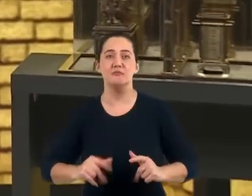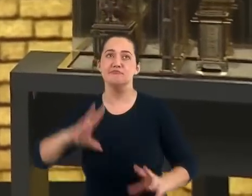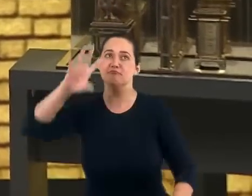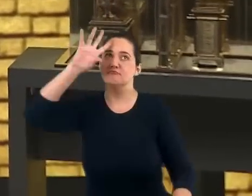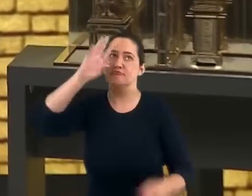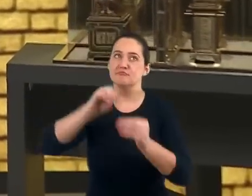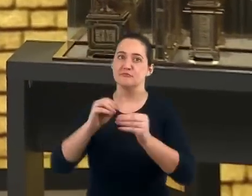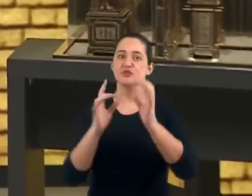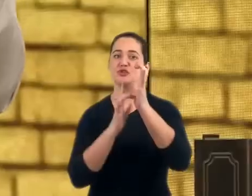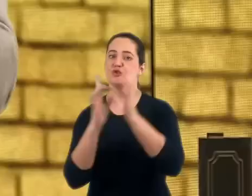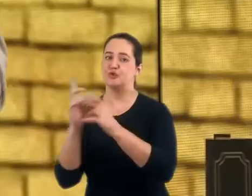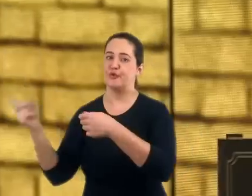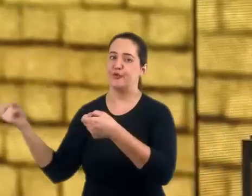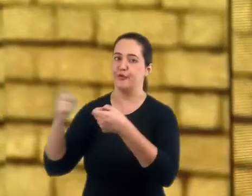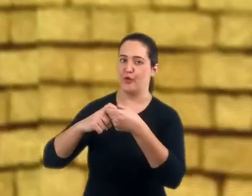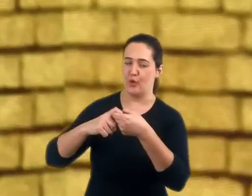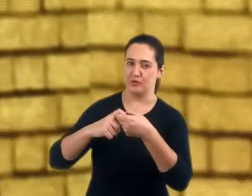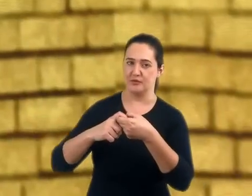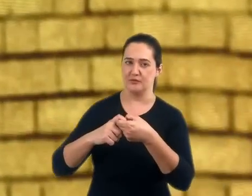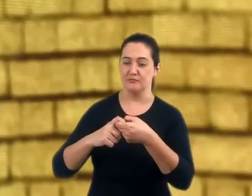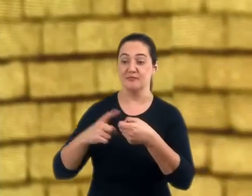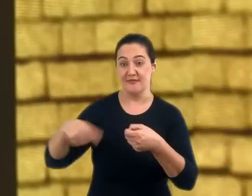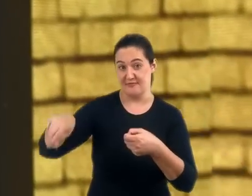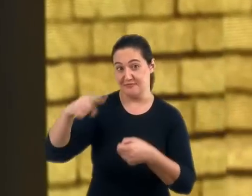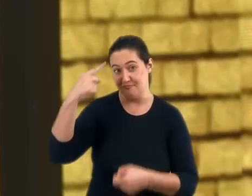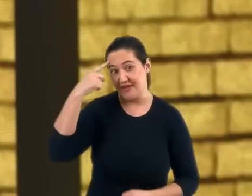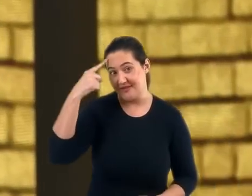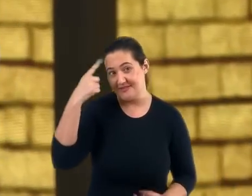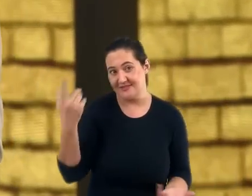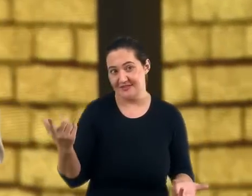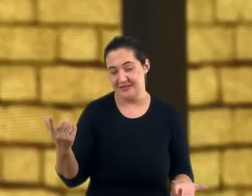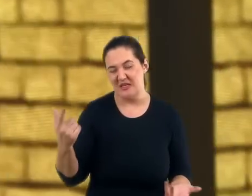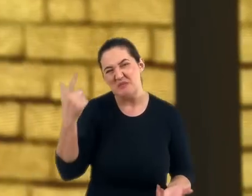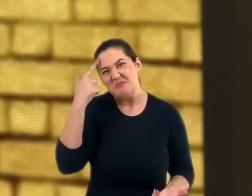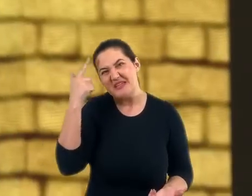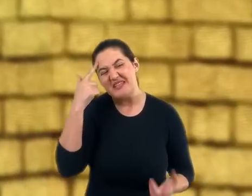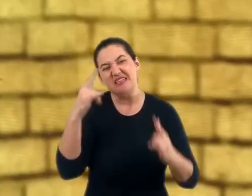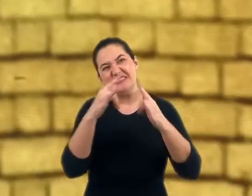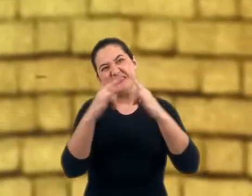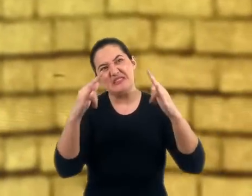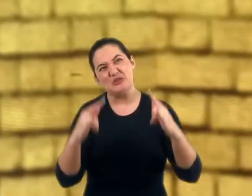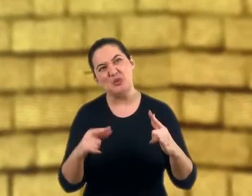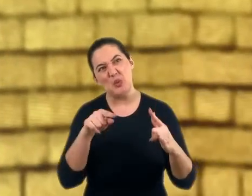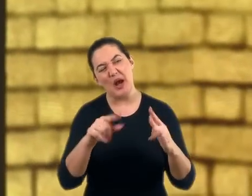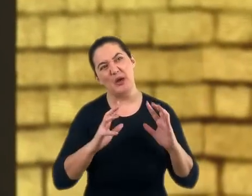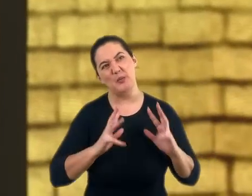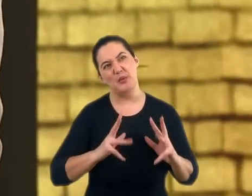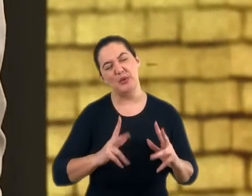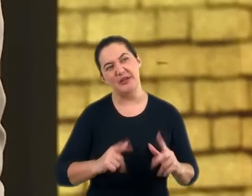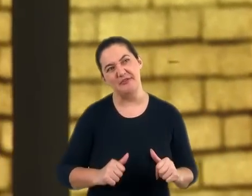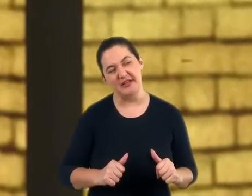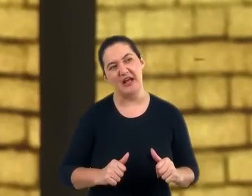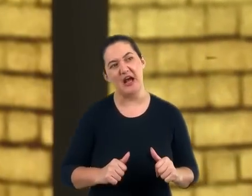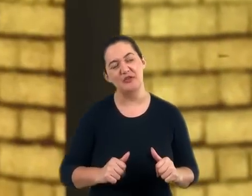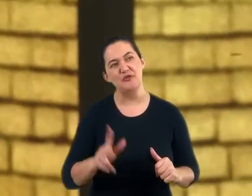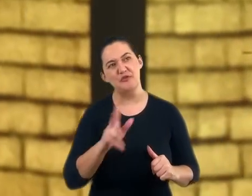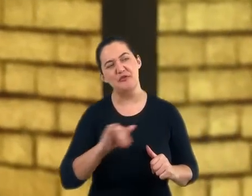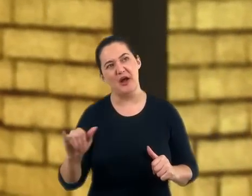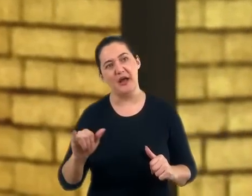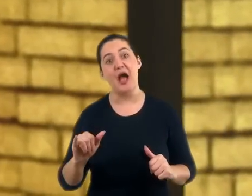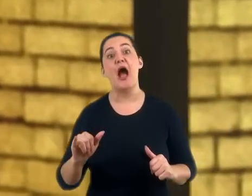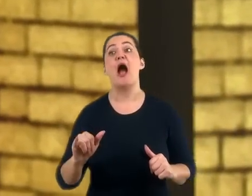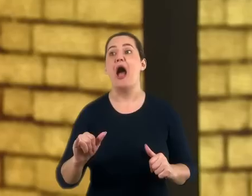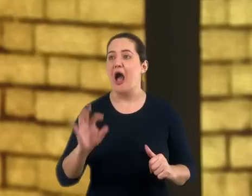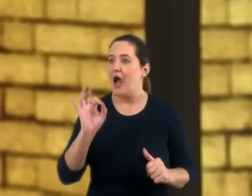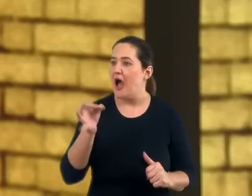mundo. Na compreensão deles, assim como o santuário terrestre era purificado no dia da expiação,